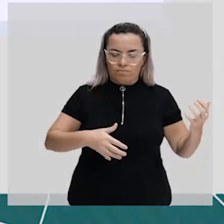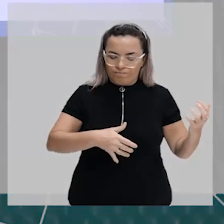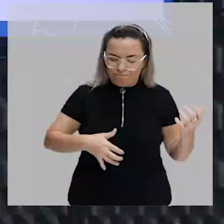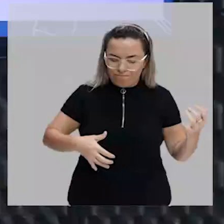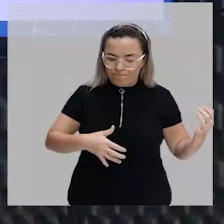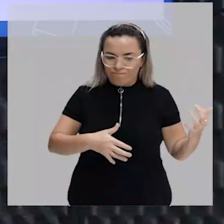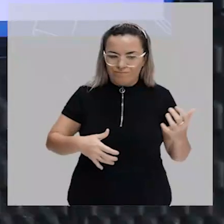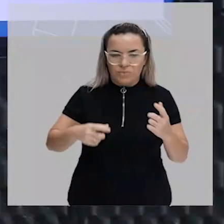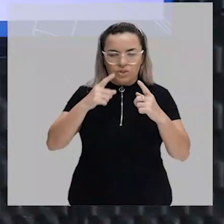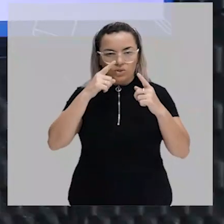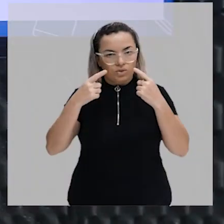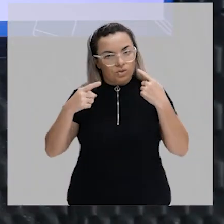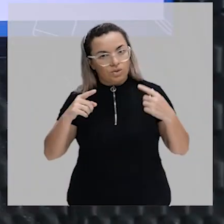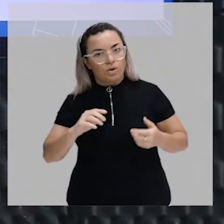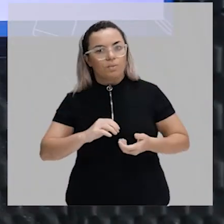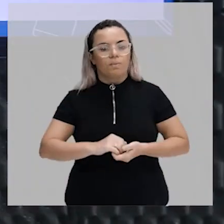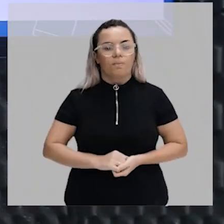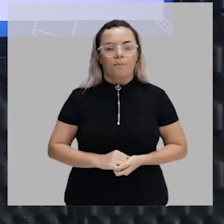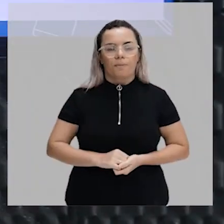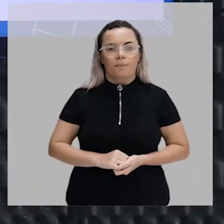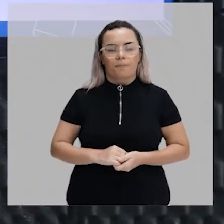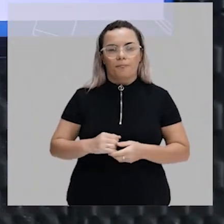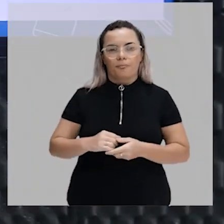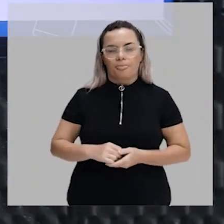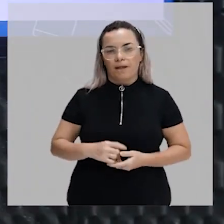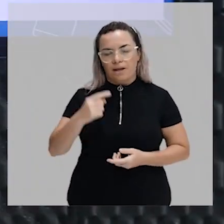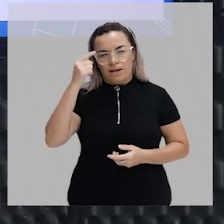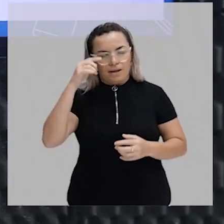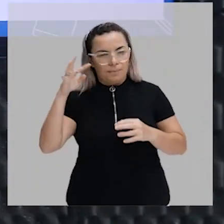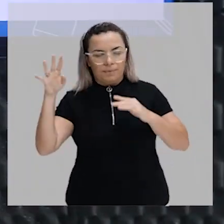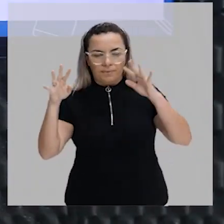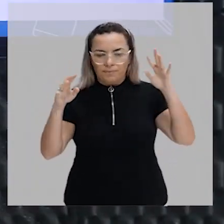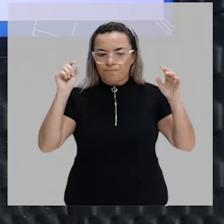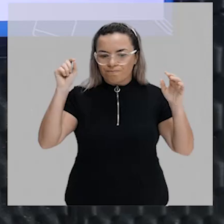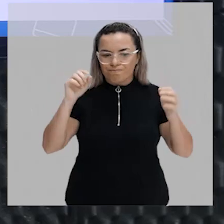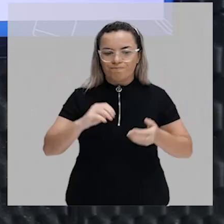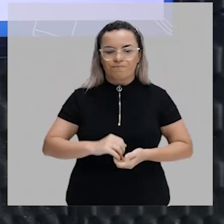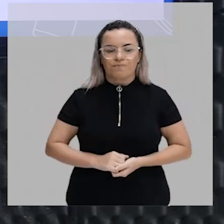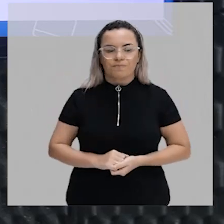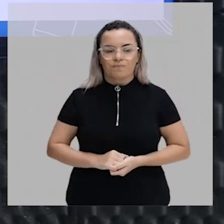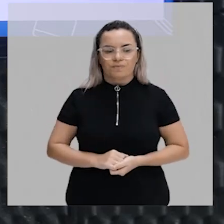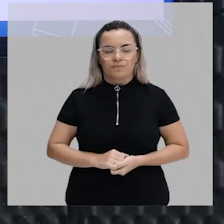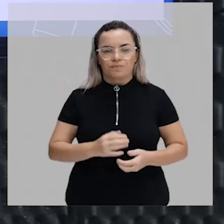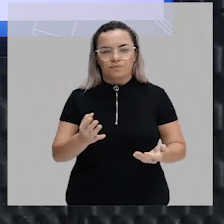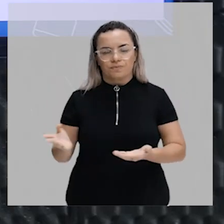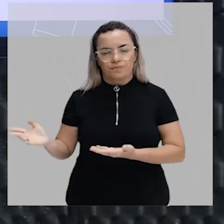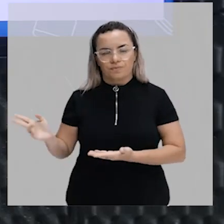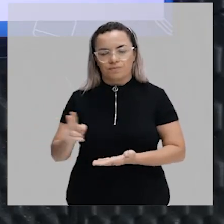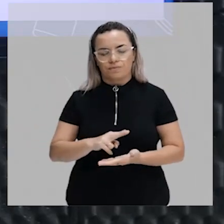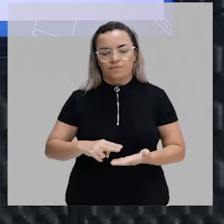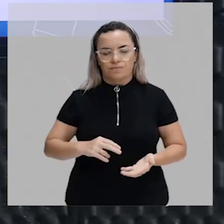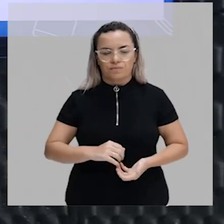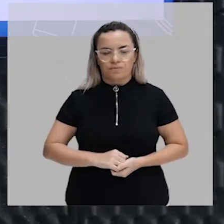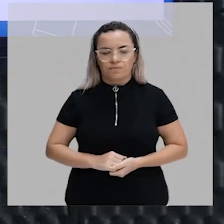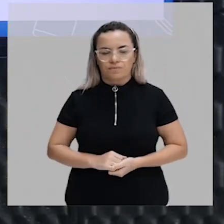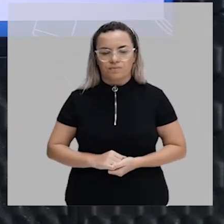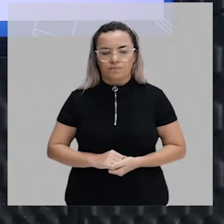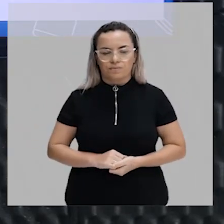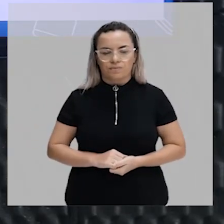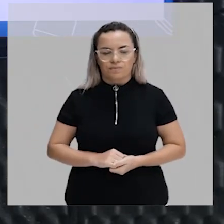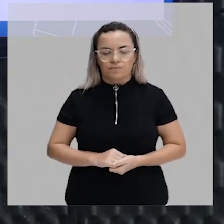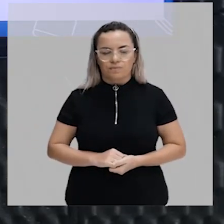gente? Tristes perfis, os mais vagos contornos, bocas murmurejantes de lamento.